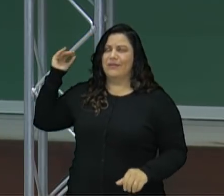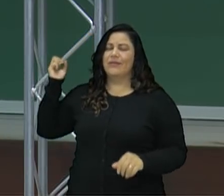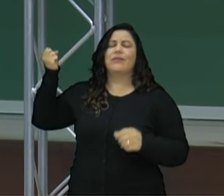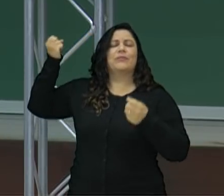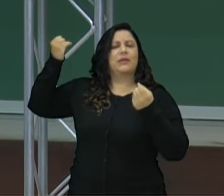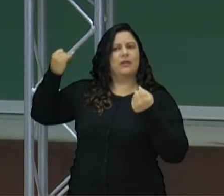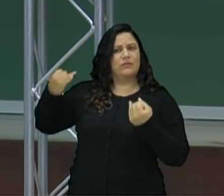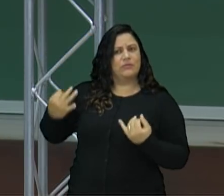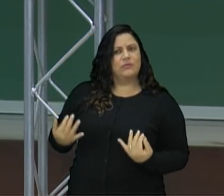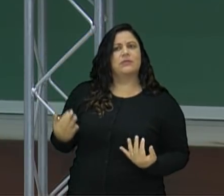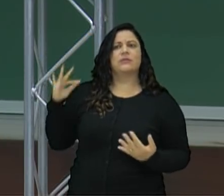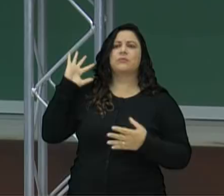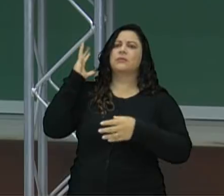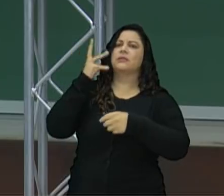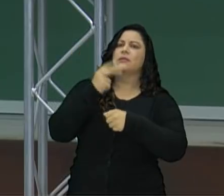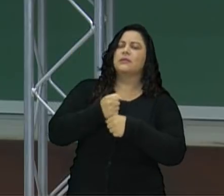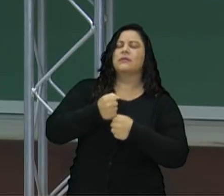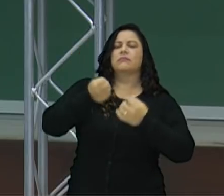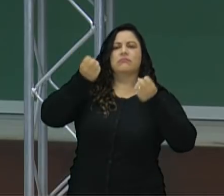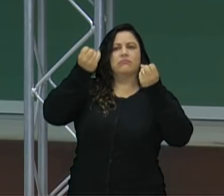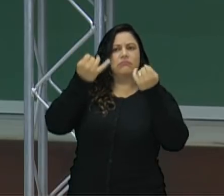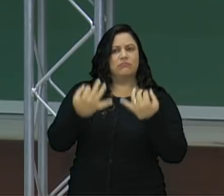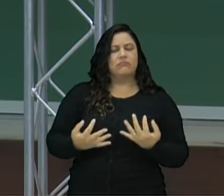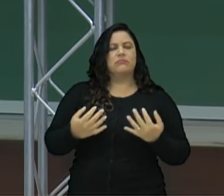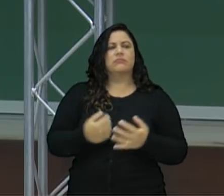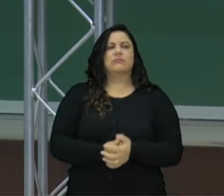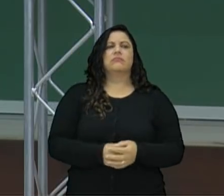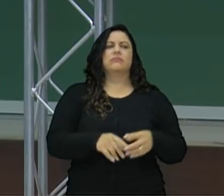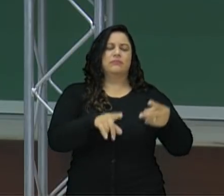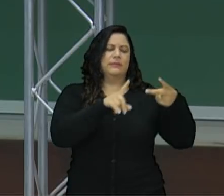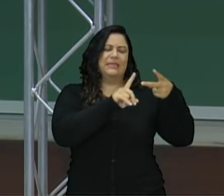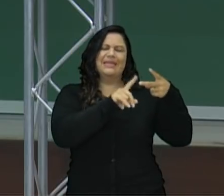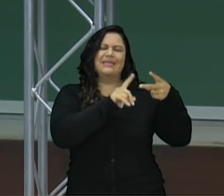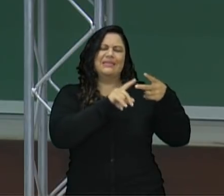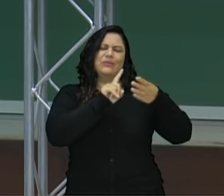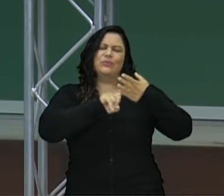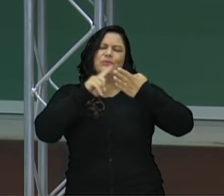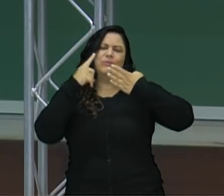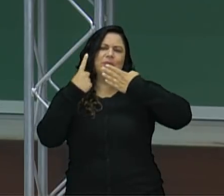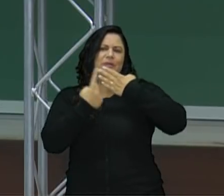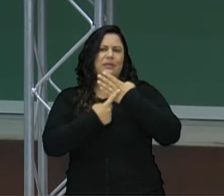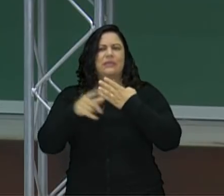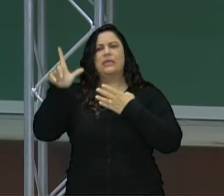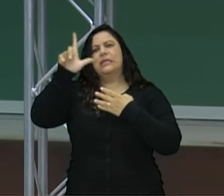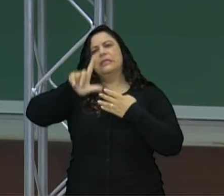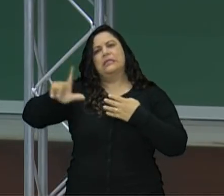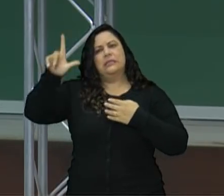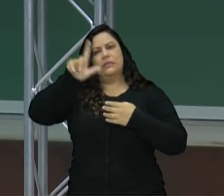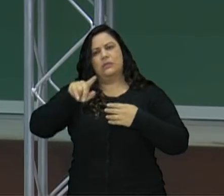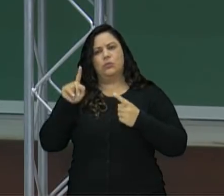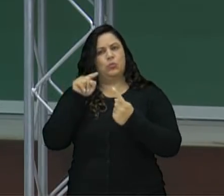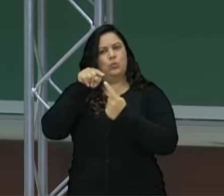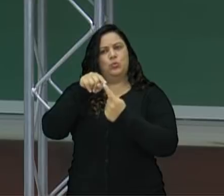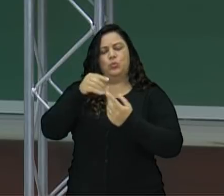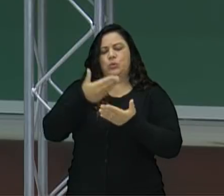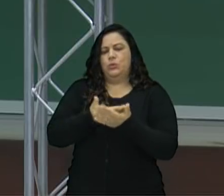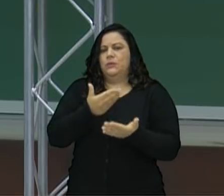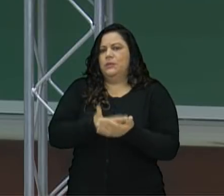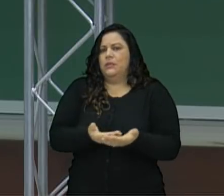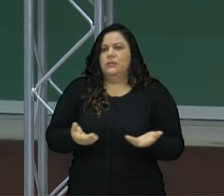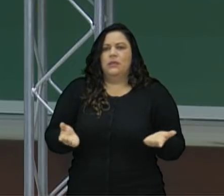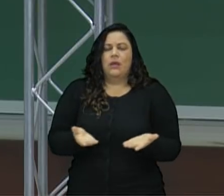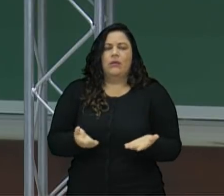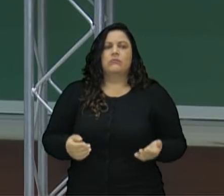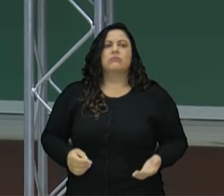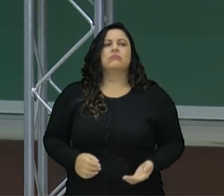explicitada para o leitor, certo? A segunda se refere a um elemento de figura de linguagem da literatura que não é o objetivo dessa aula, pelo menos.